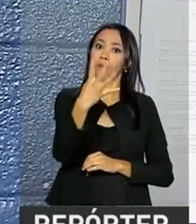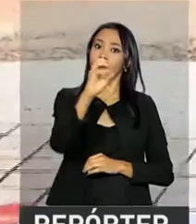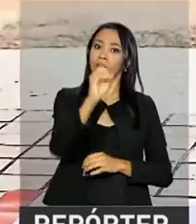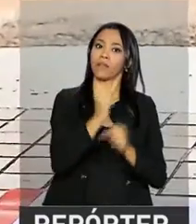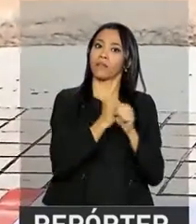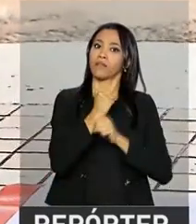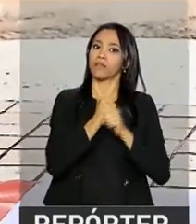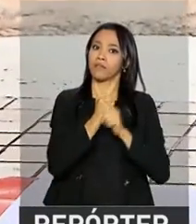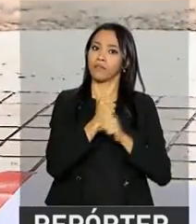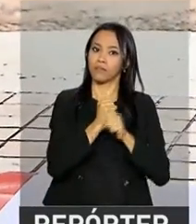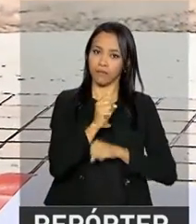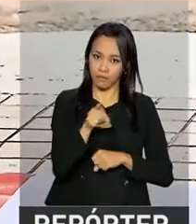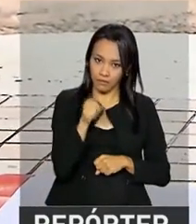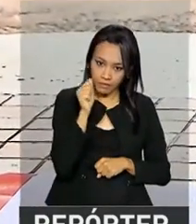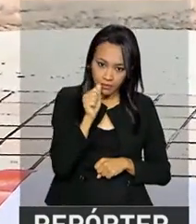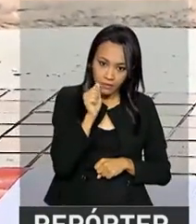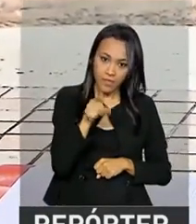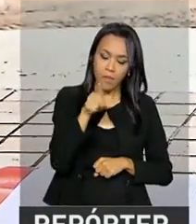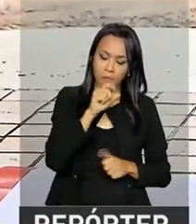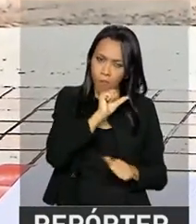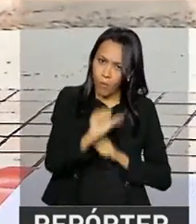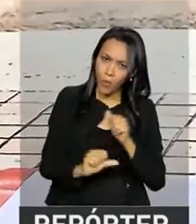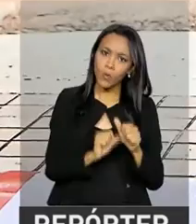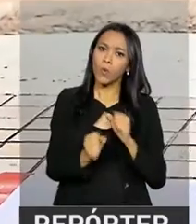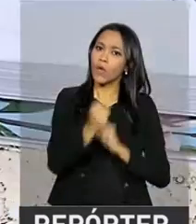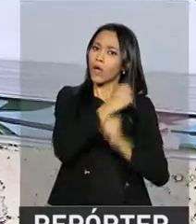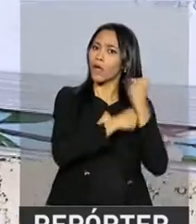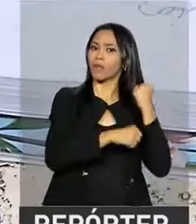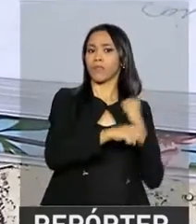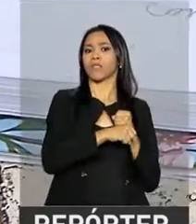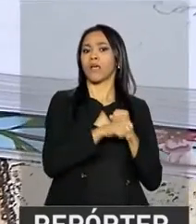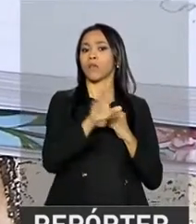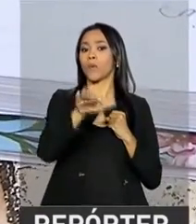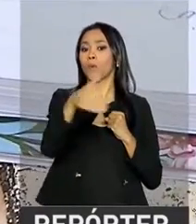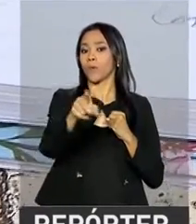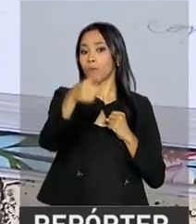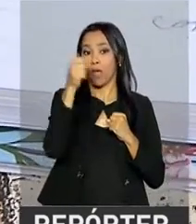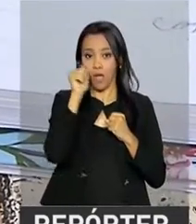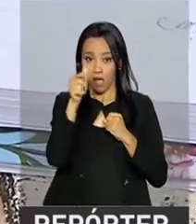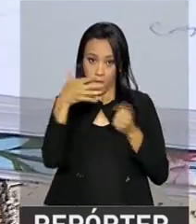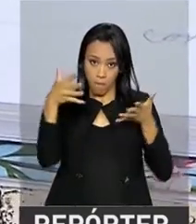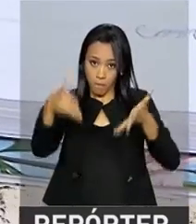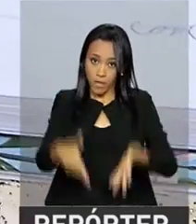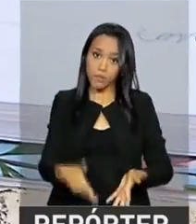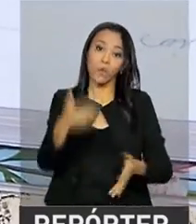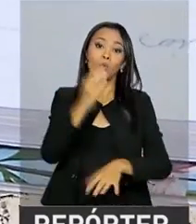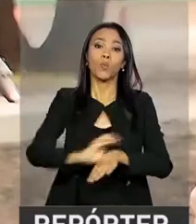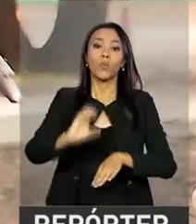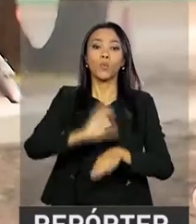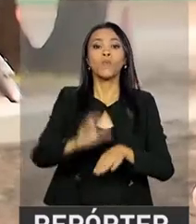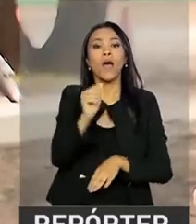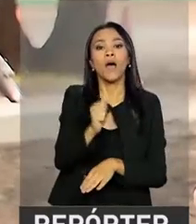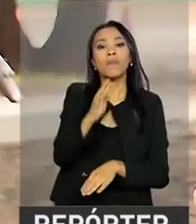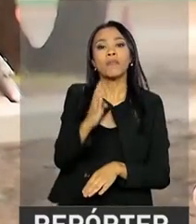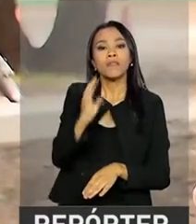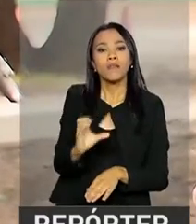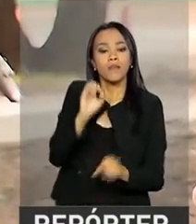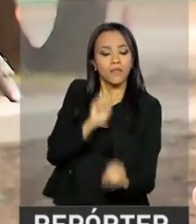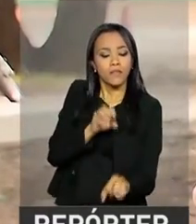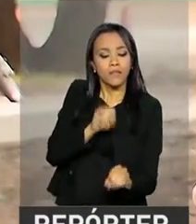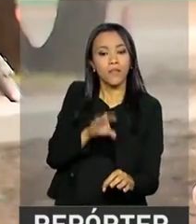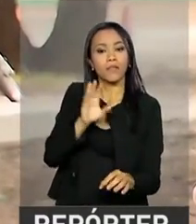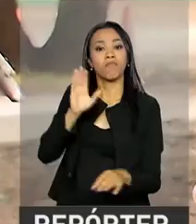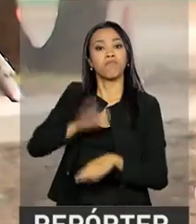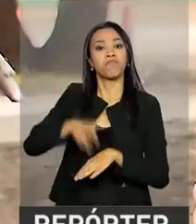anos a situação começou a mudar no ano passado quando ela participou de um curso de alfabetização promovido pela empresa